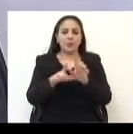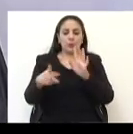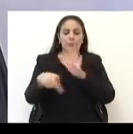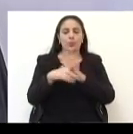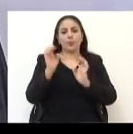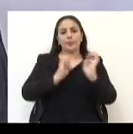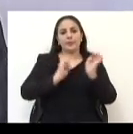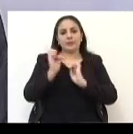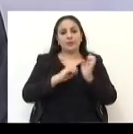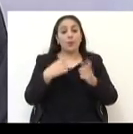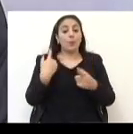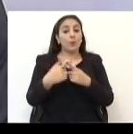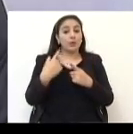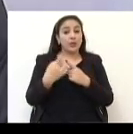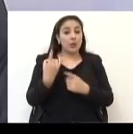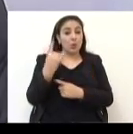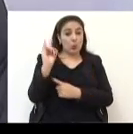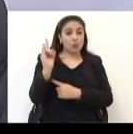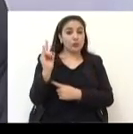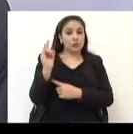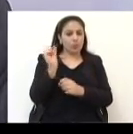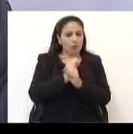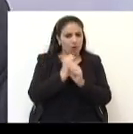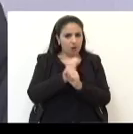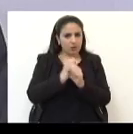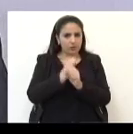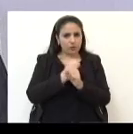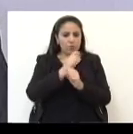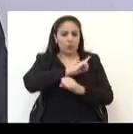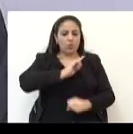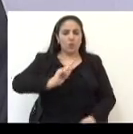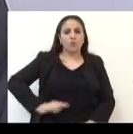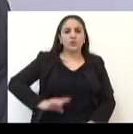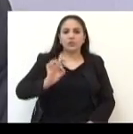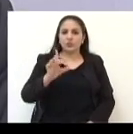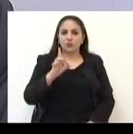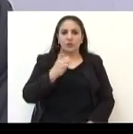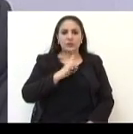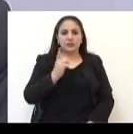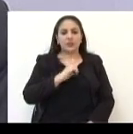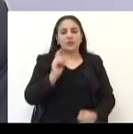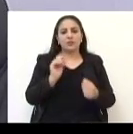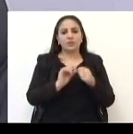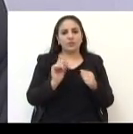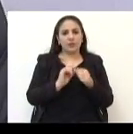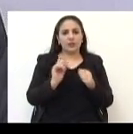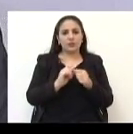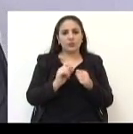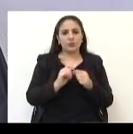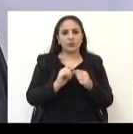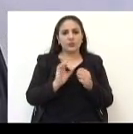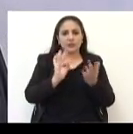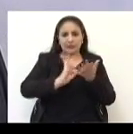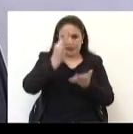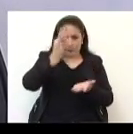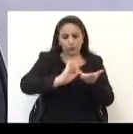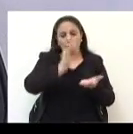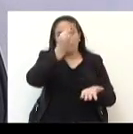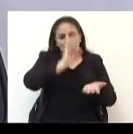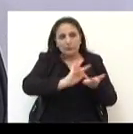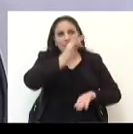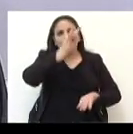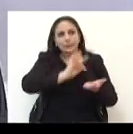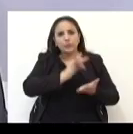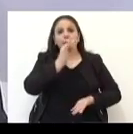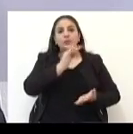ajudar o próprio empresário. Porque nos últimos anos, os governos só têm botado carga tributária e trazido a